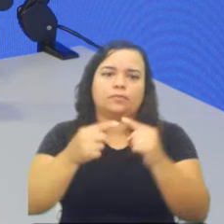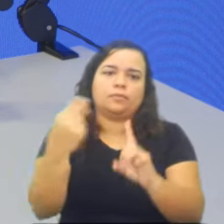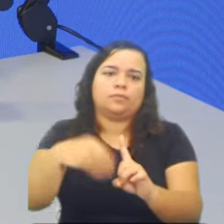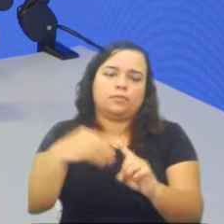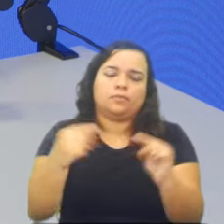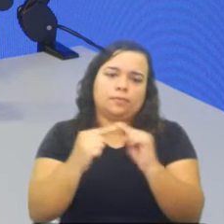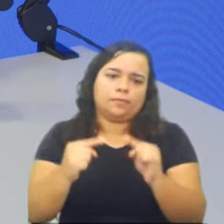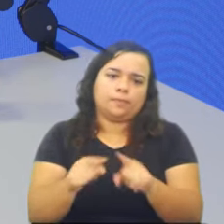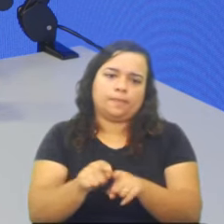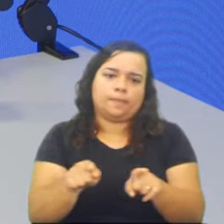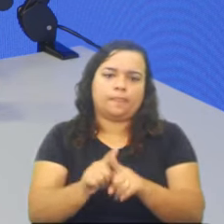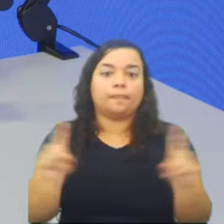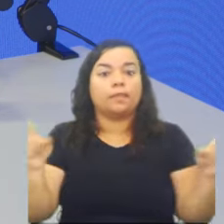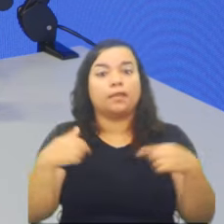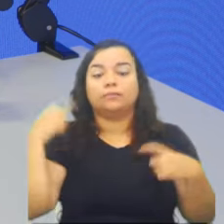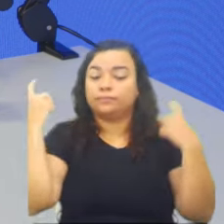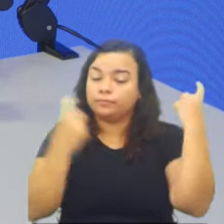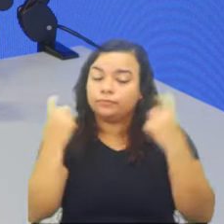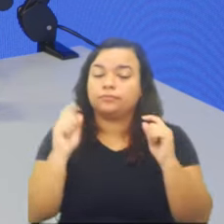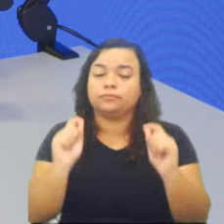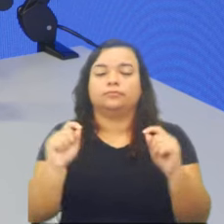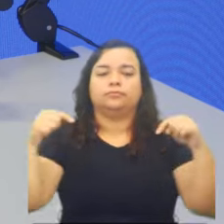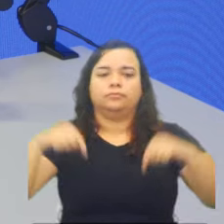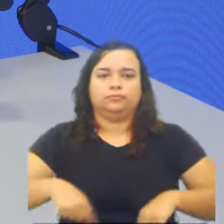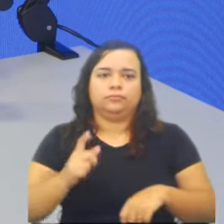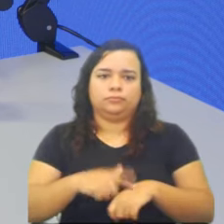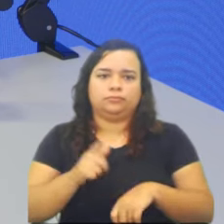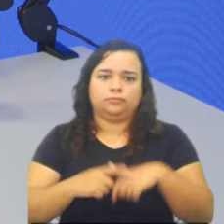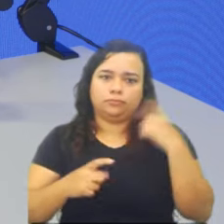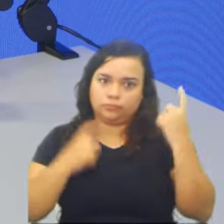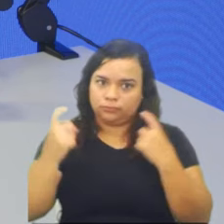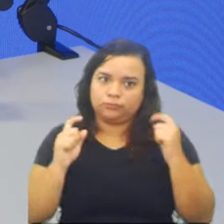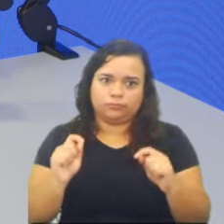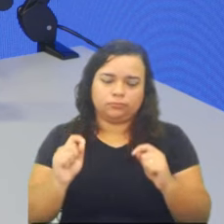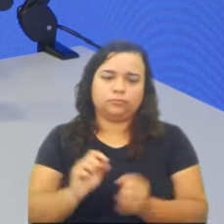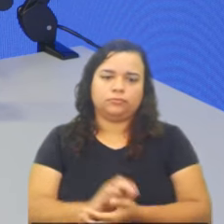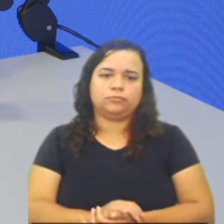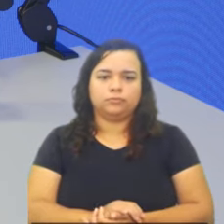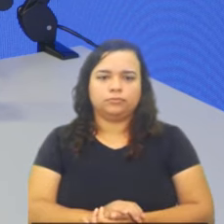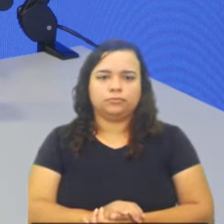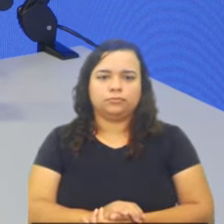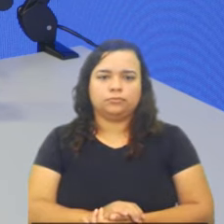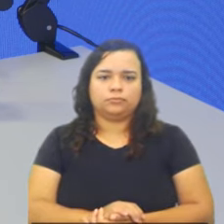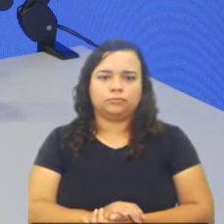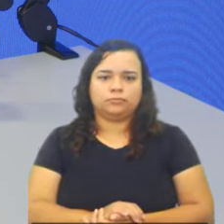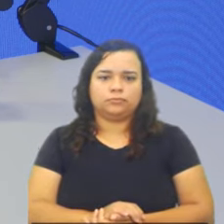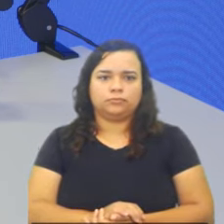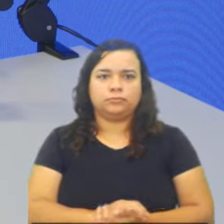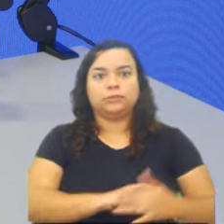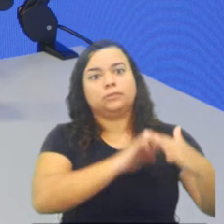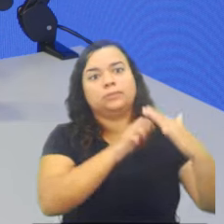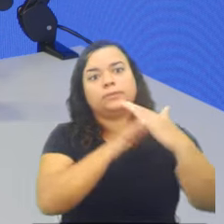mais vulneráveis mas eh o o que me me preocupa nesse instante é que apesar